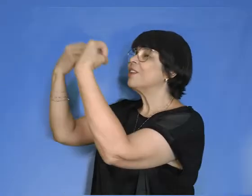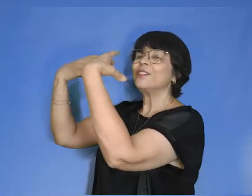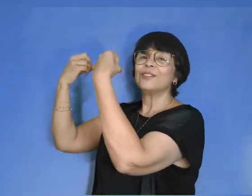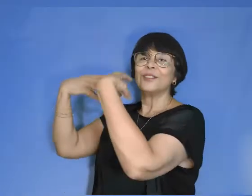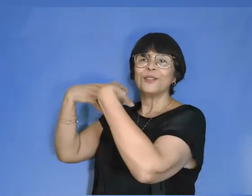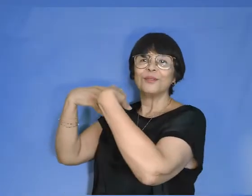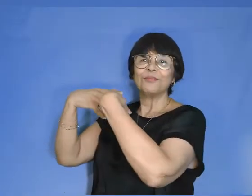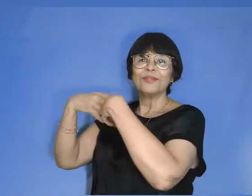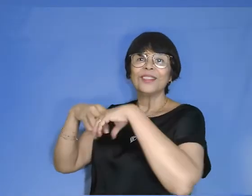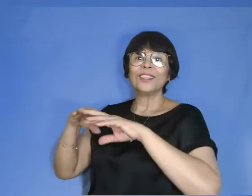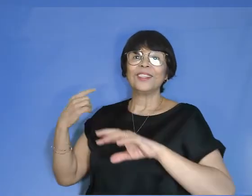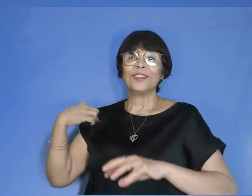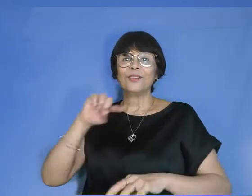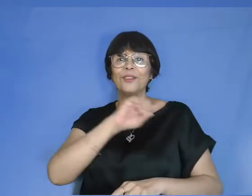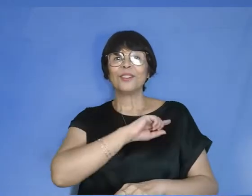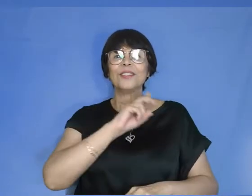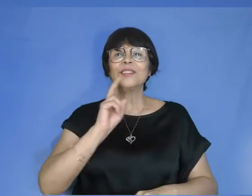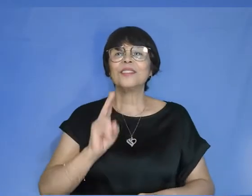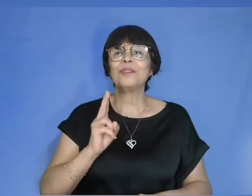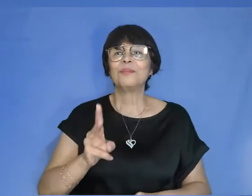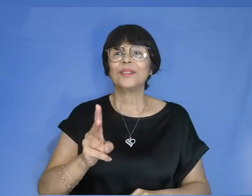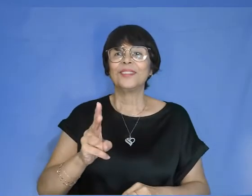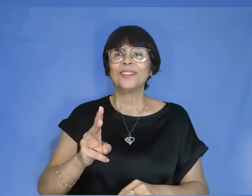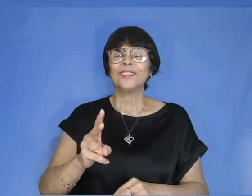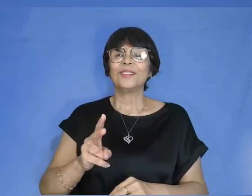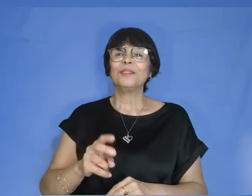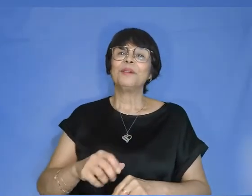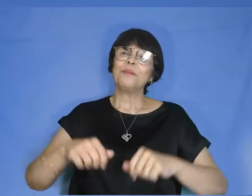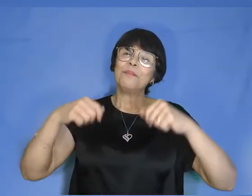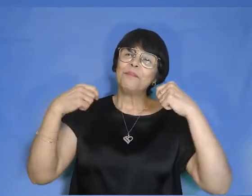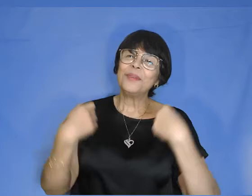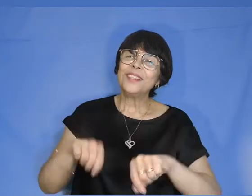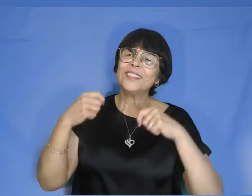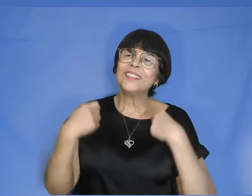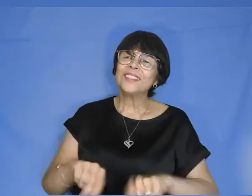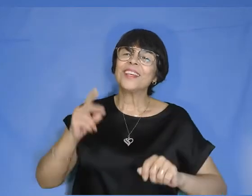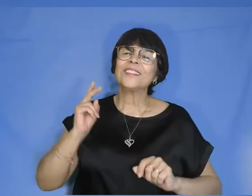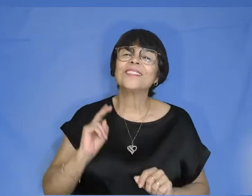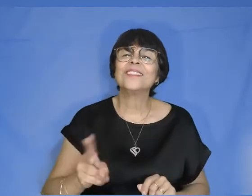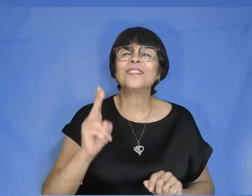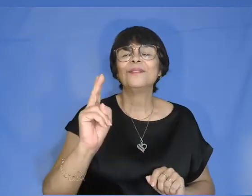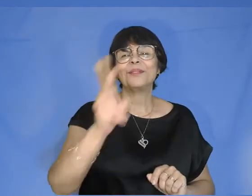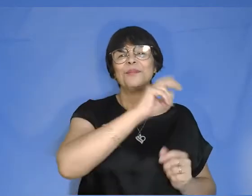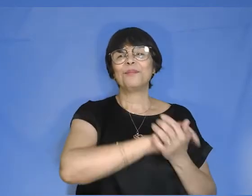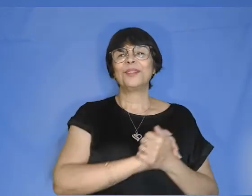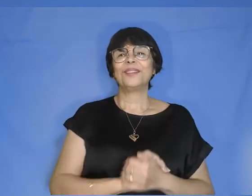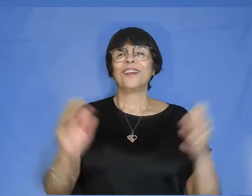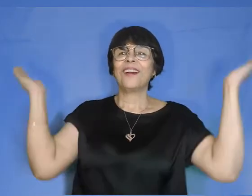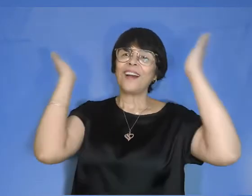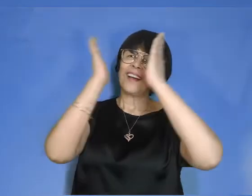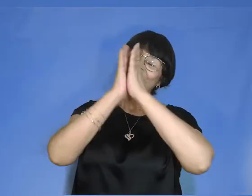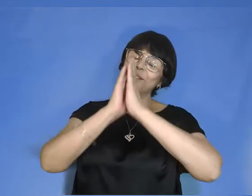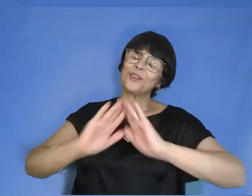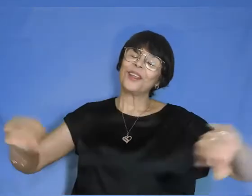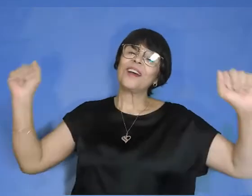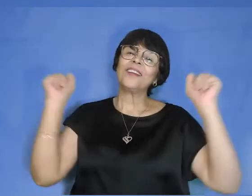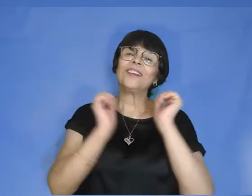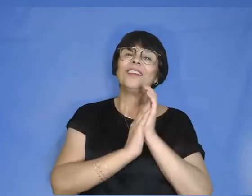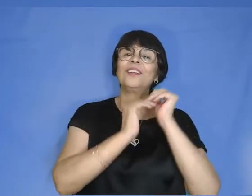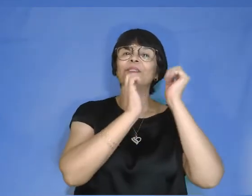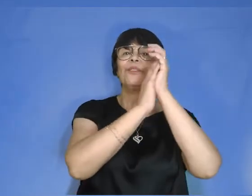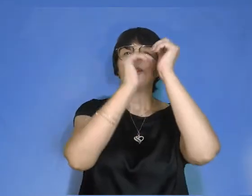fala sempre com louvor. Diz aí, falando entre vós com salmos. Nota